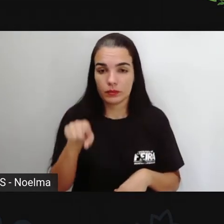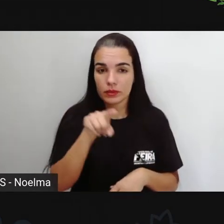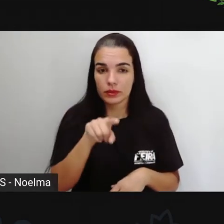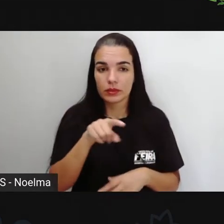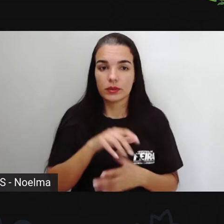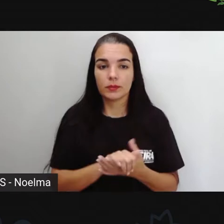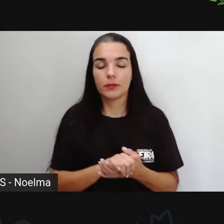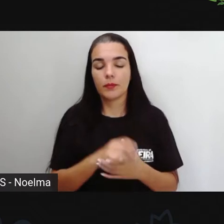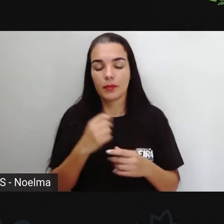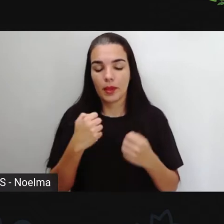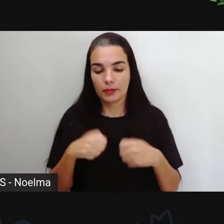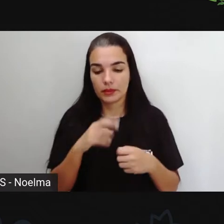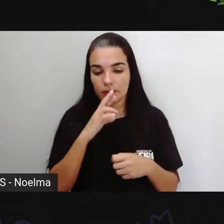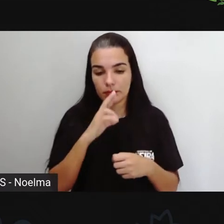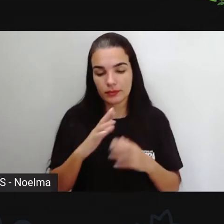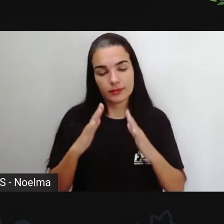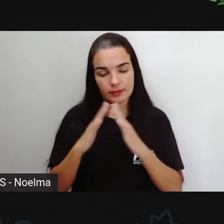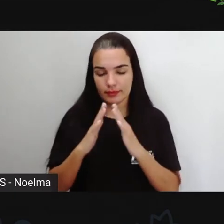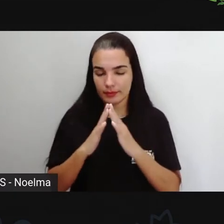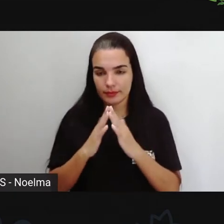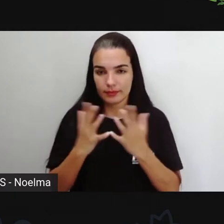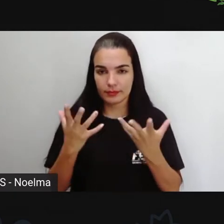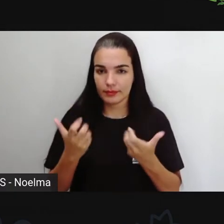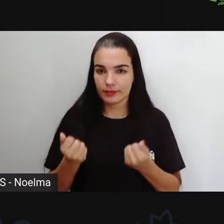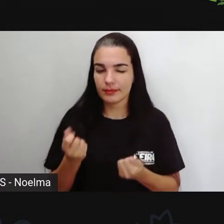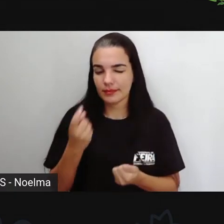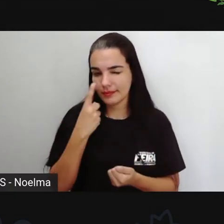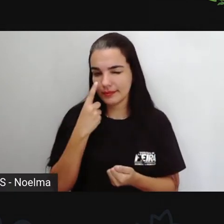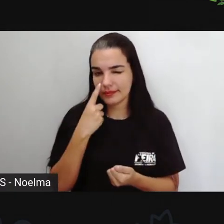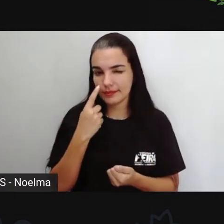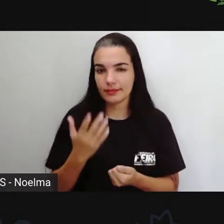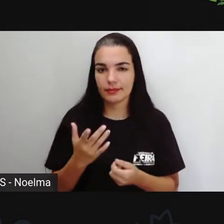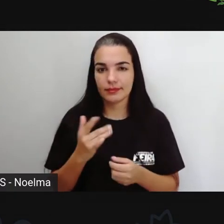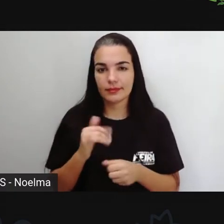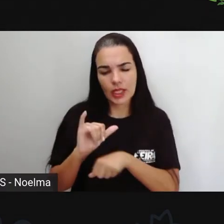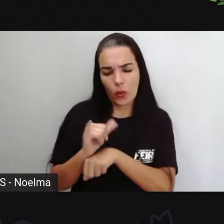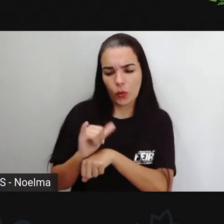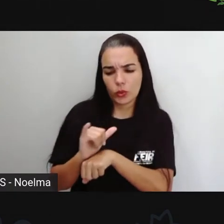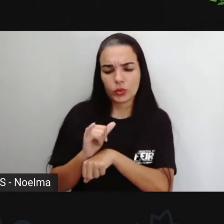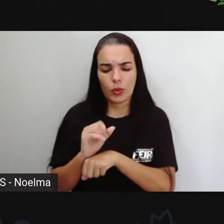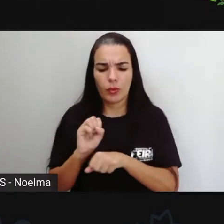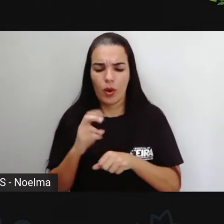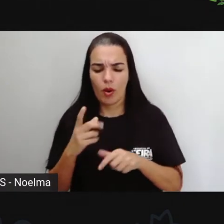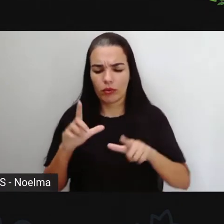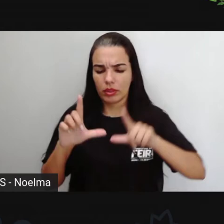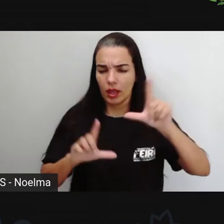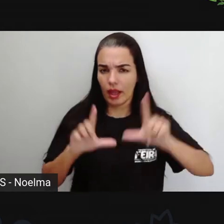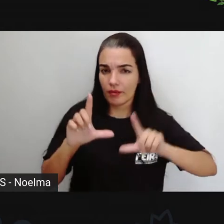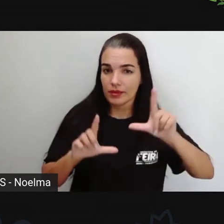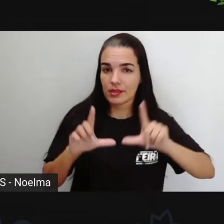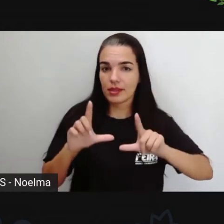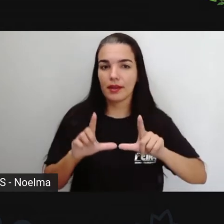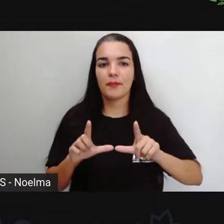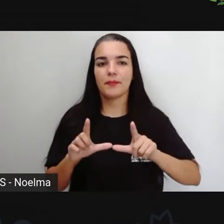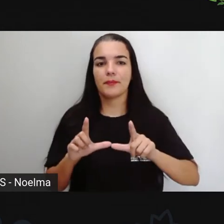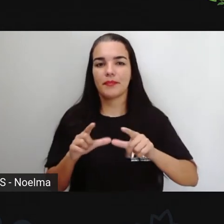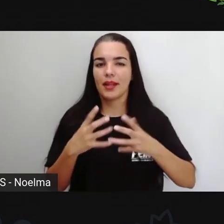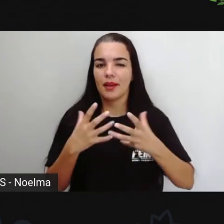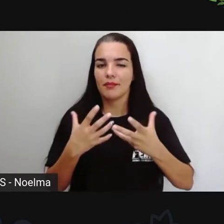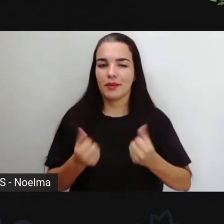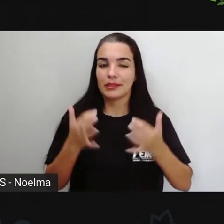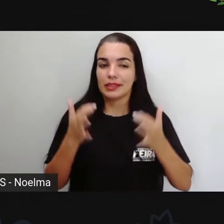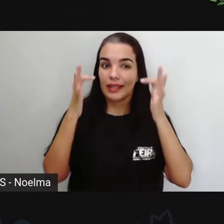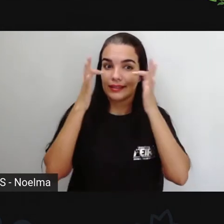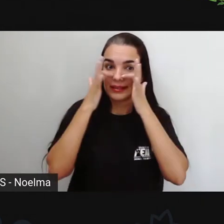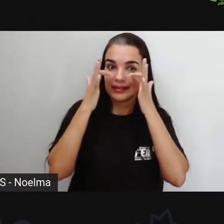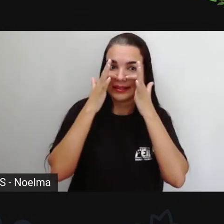para que você responda em sua casa. Então vamos lá, ó. Seja pelo YouTube, ou seja pela televisão, vamos aí